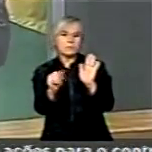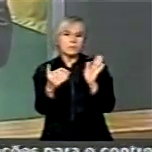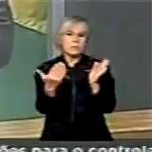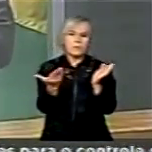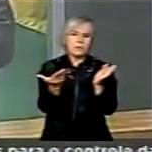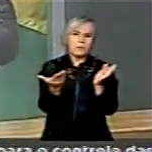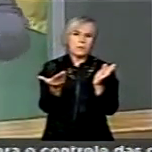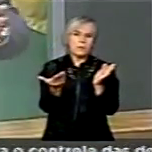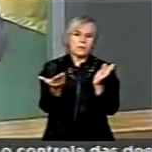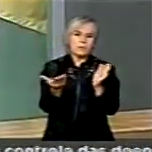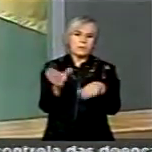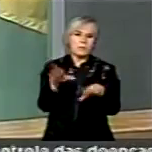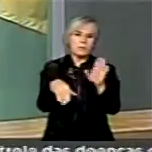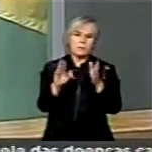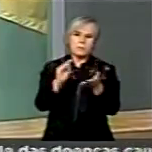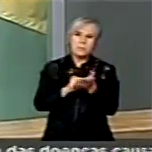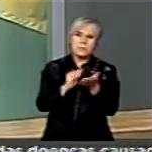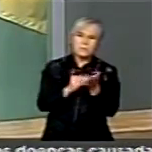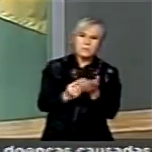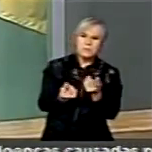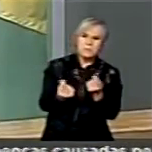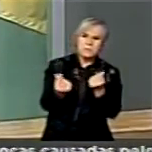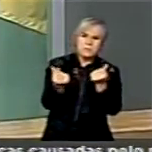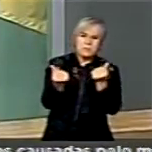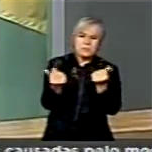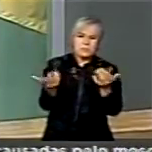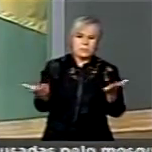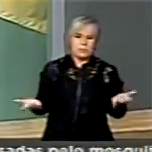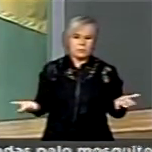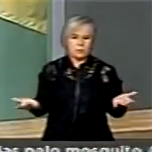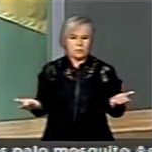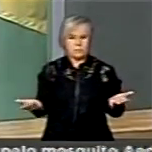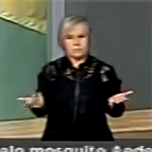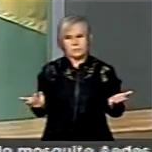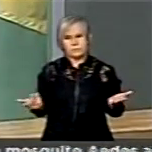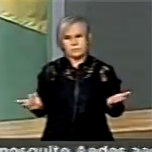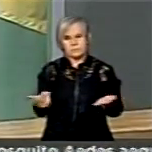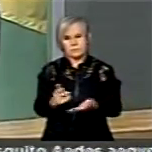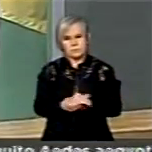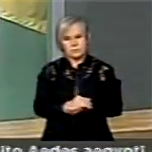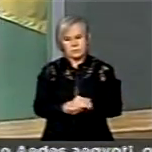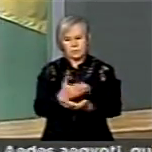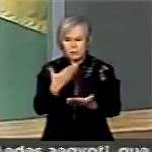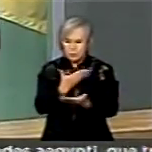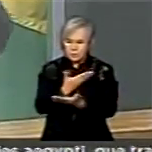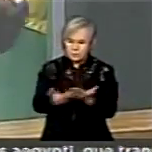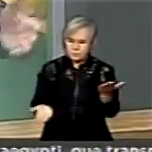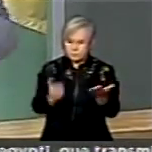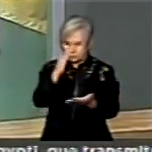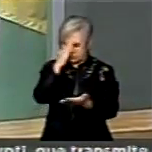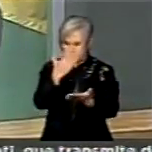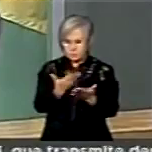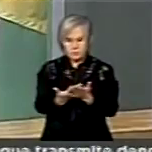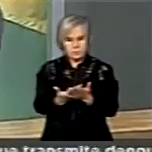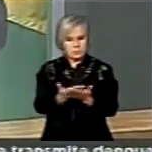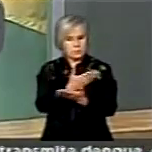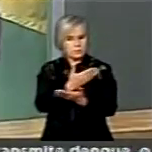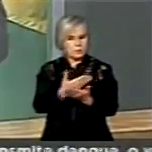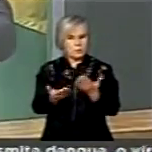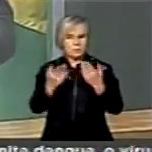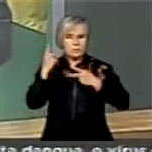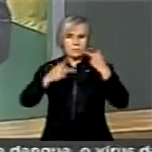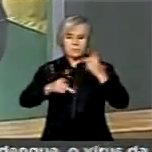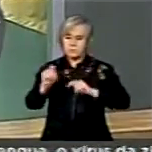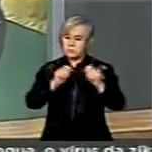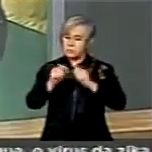insolvência econômica diante de tantos desgastes, do desgaste da perca da credibilidade, do desgaste de uma política econômica que